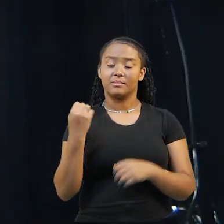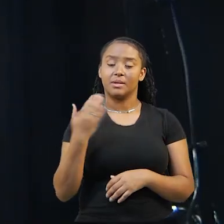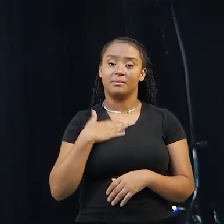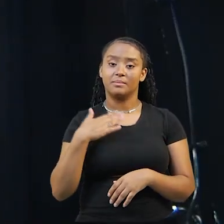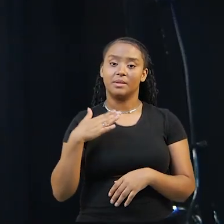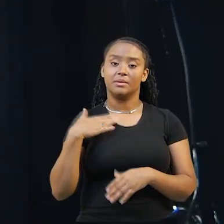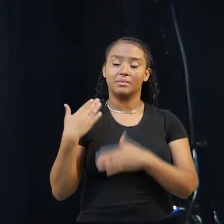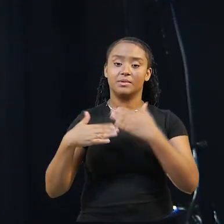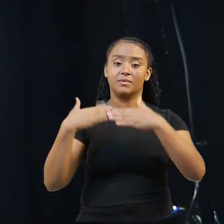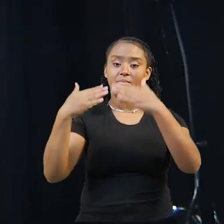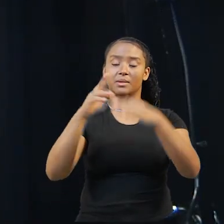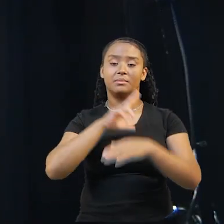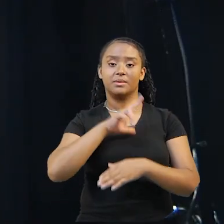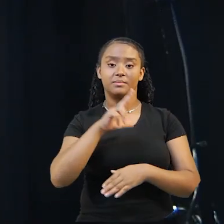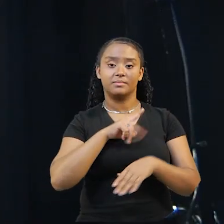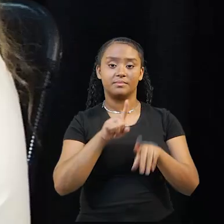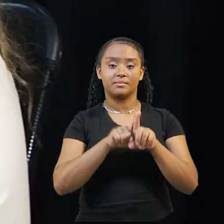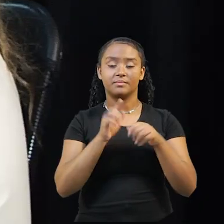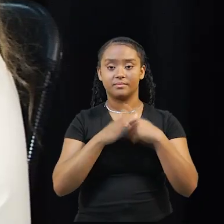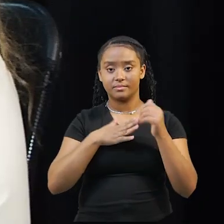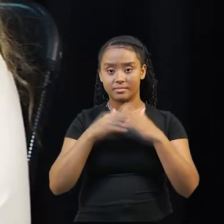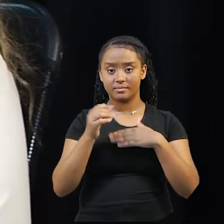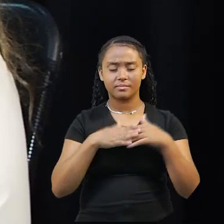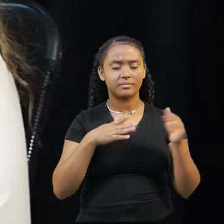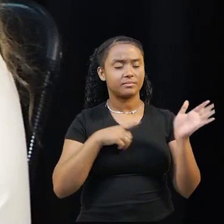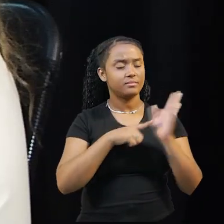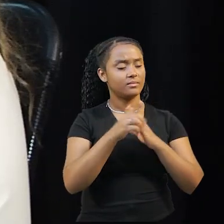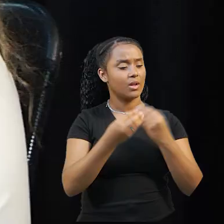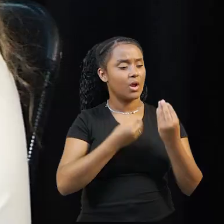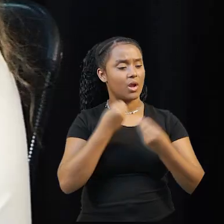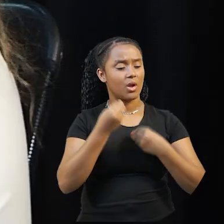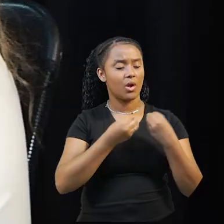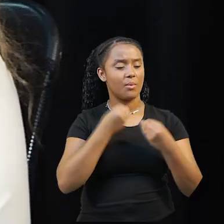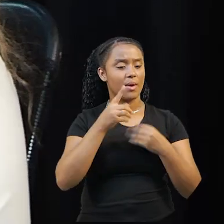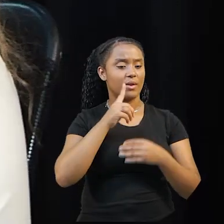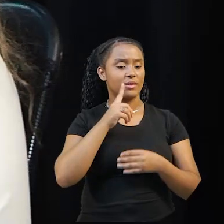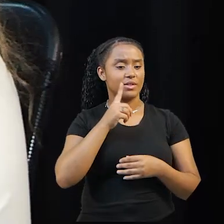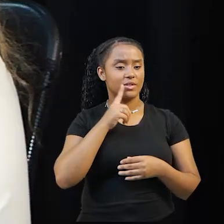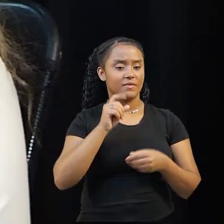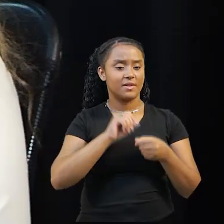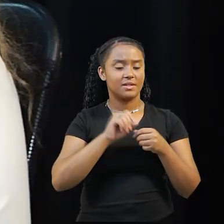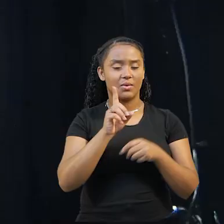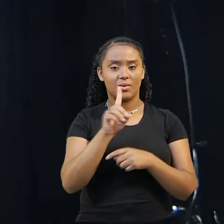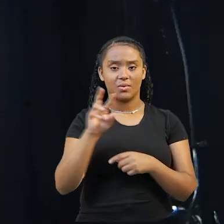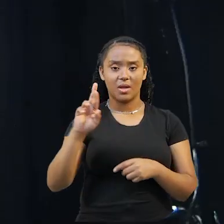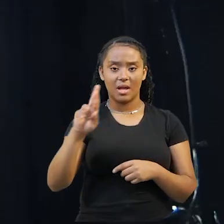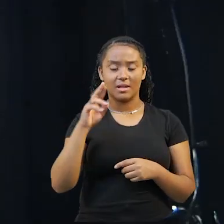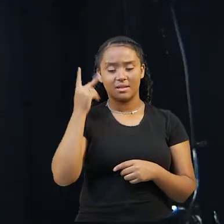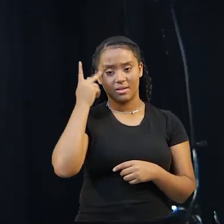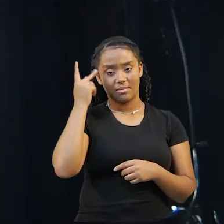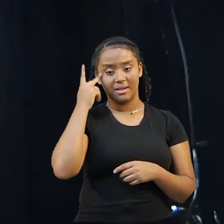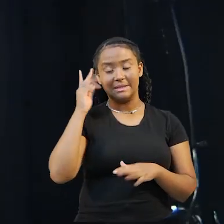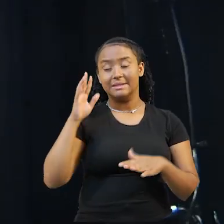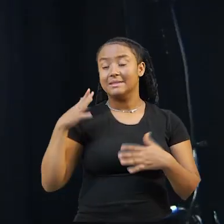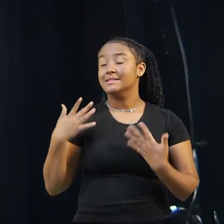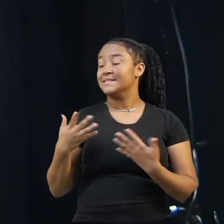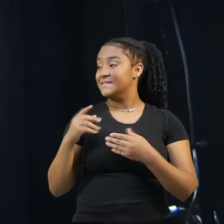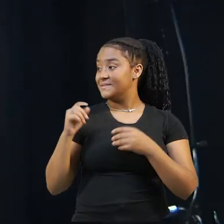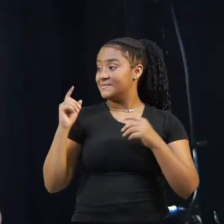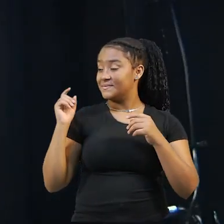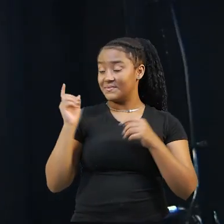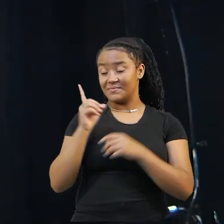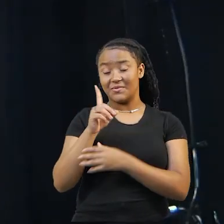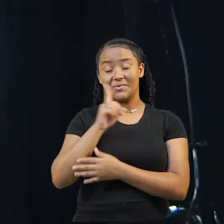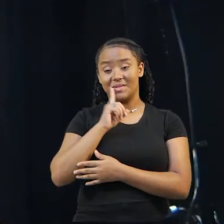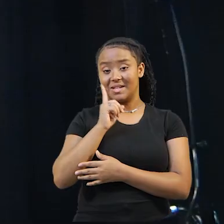pessoal, profissional. E como era a rotina de fazer o doutorado em São Paulo? Pois é, foi uma rotina difícil, porque